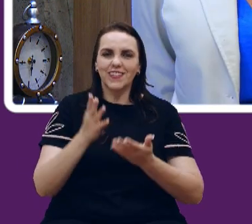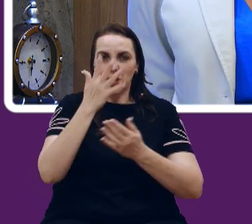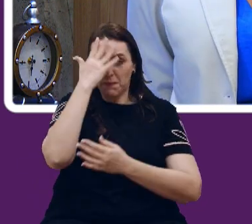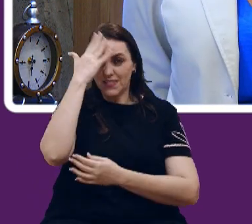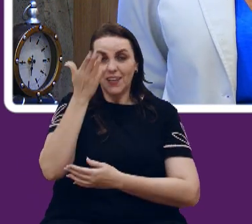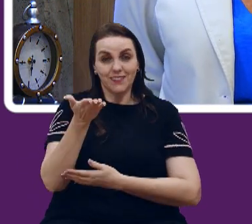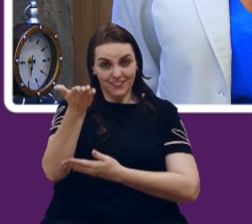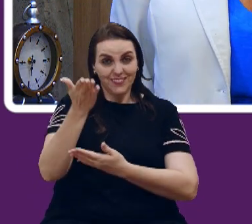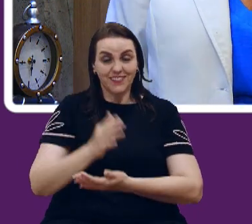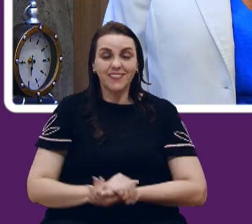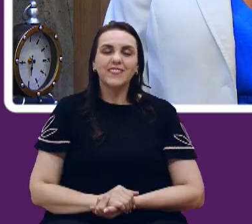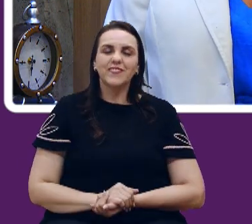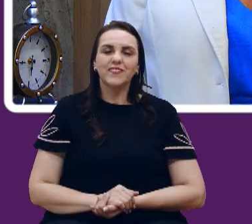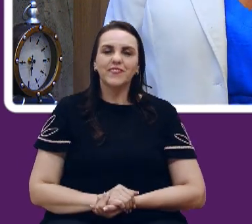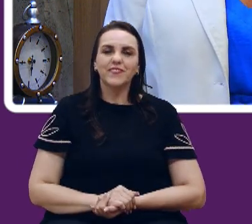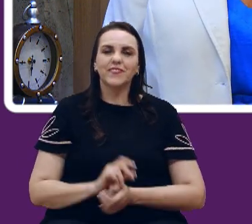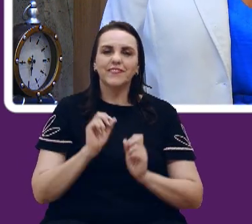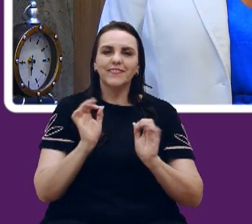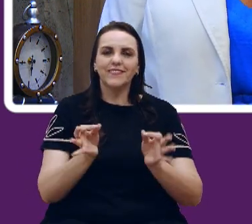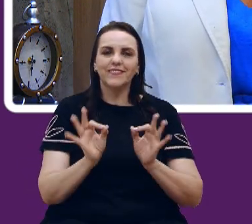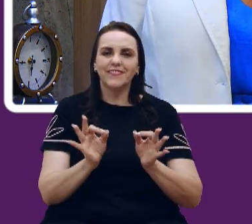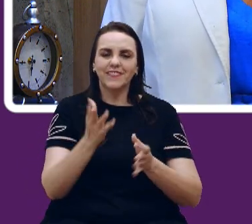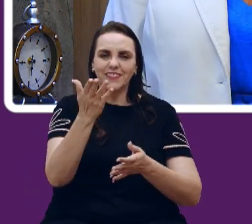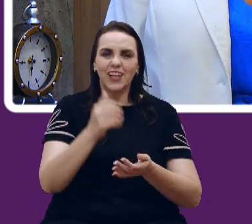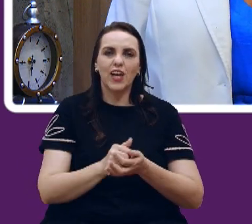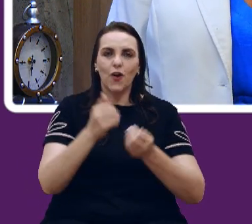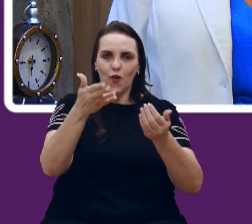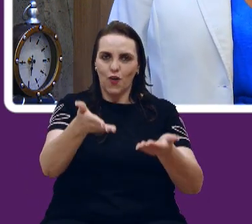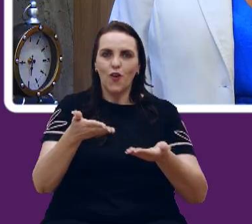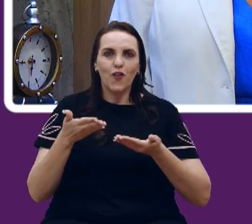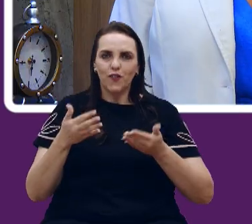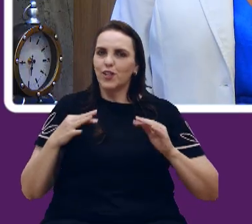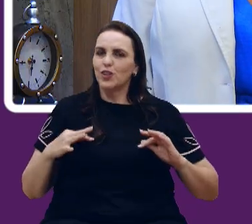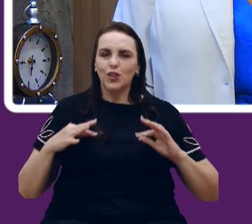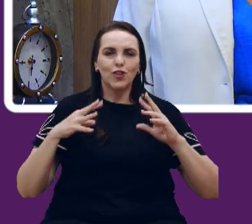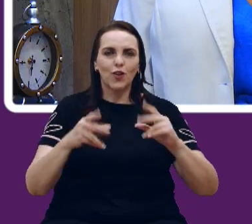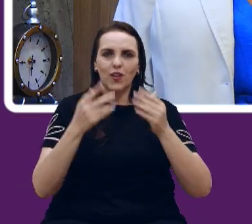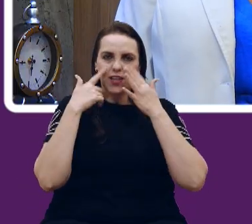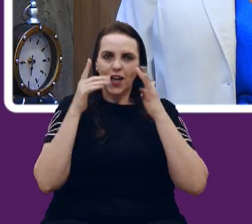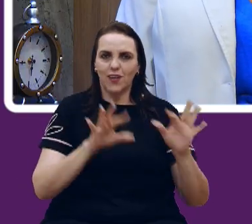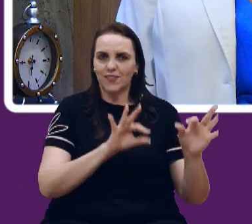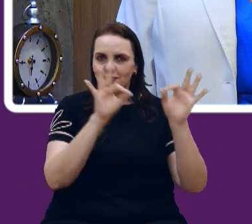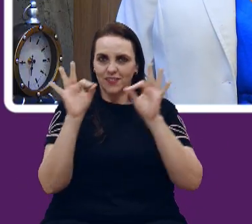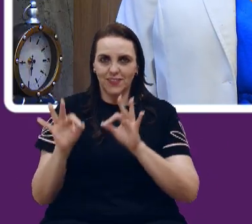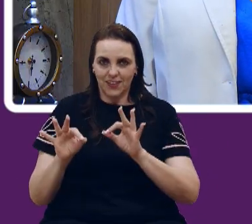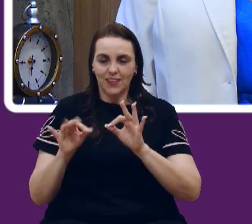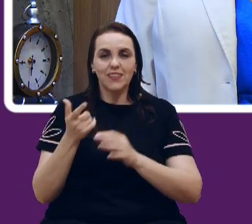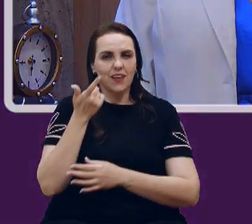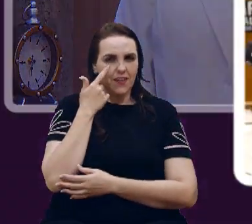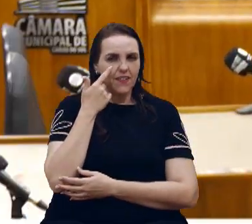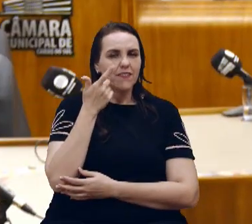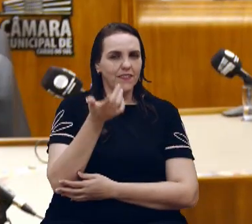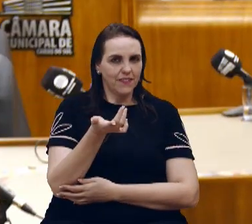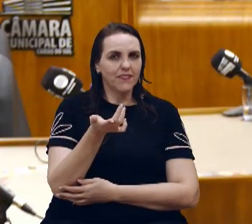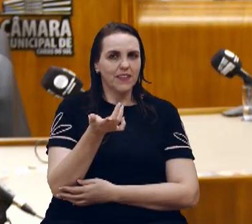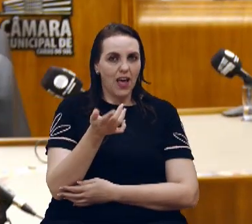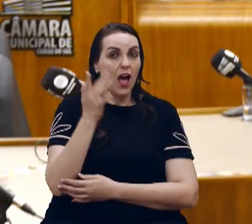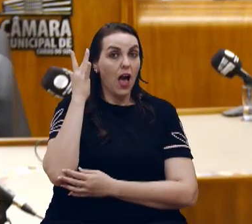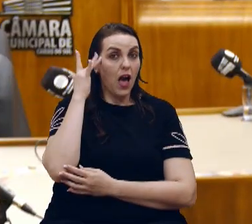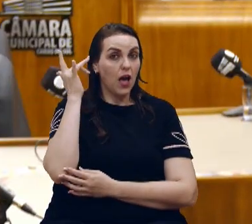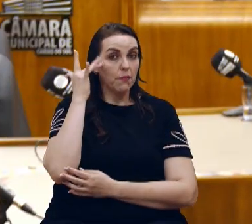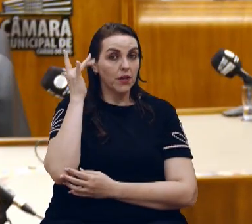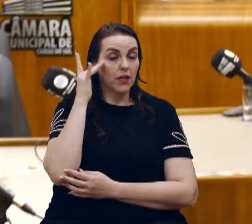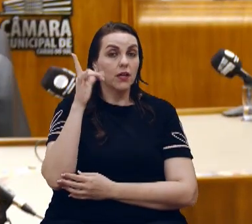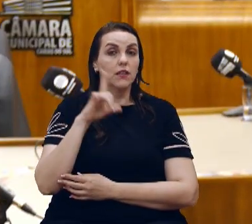contigo. É isso aí, Vivi. E eu convido toda a nossa audiência a ficar ligado, porque amanhã nós temos uma